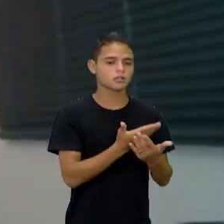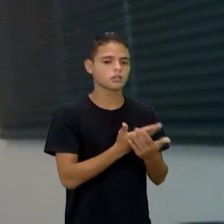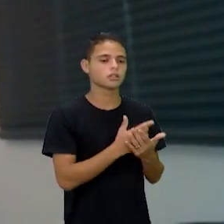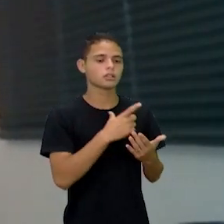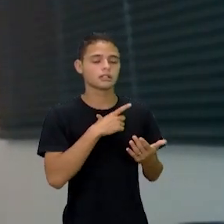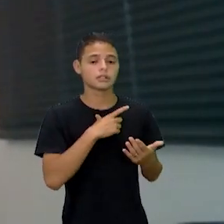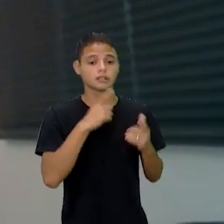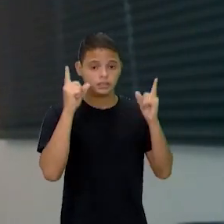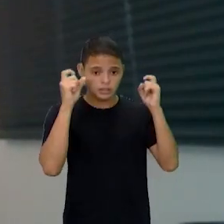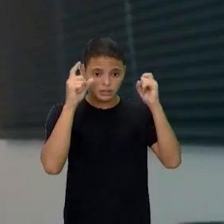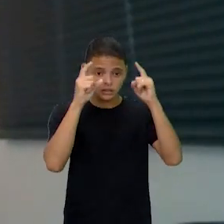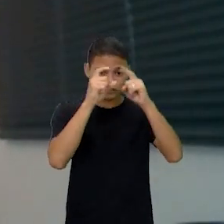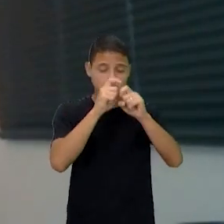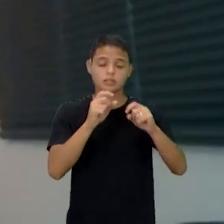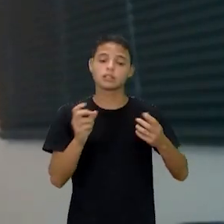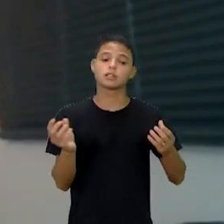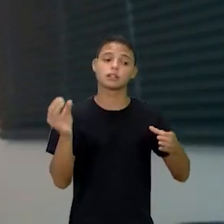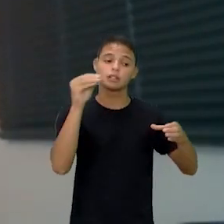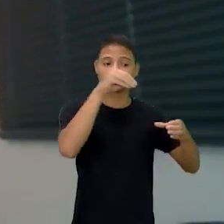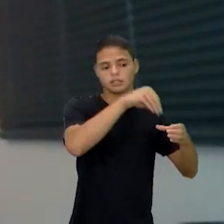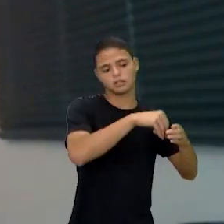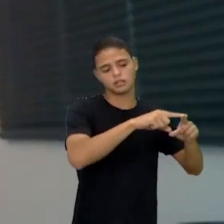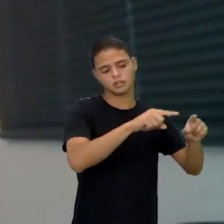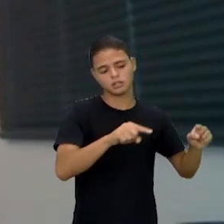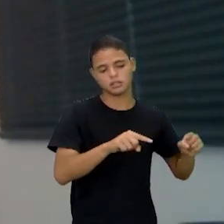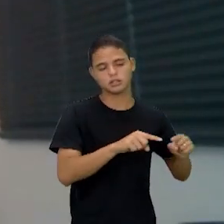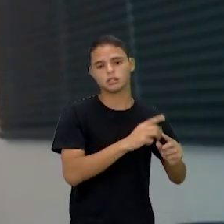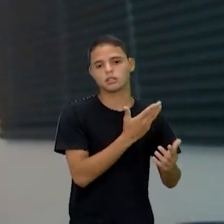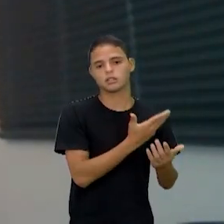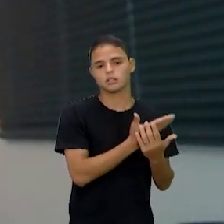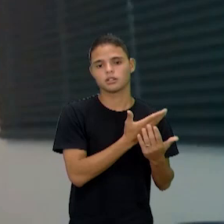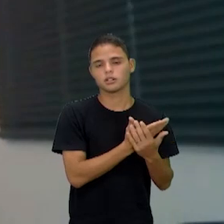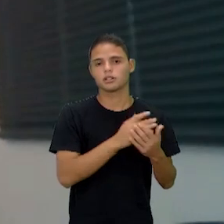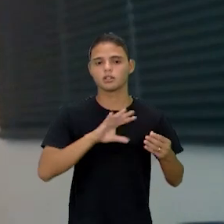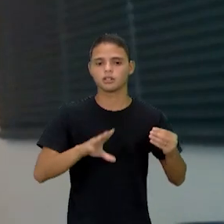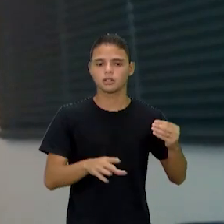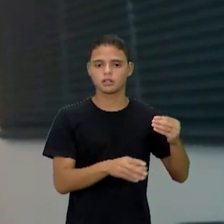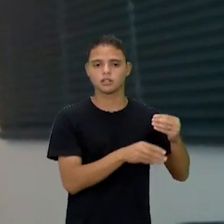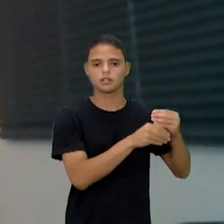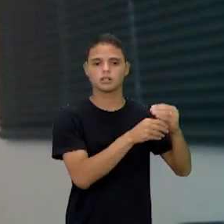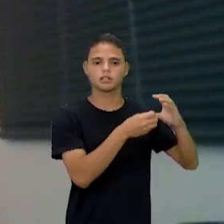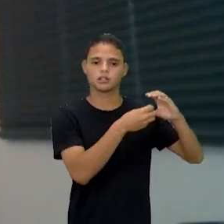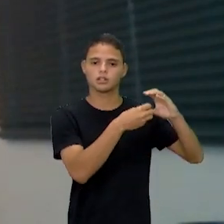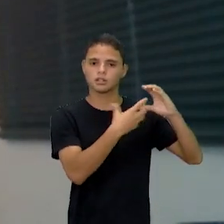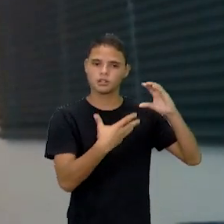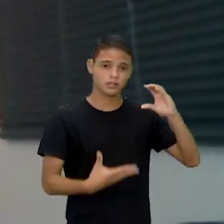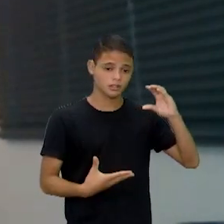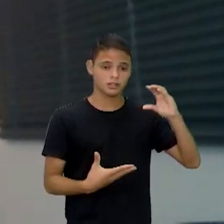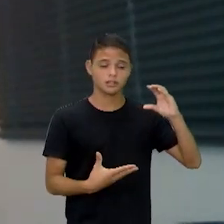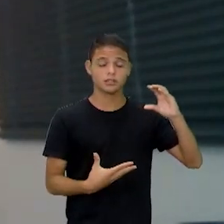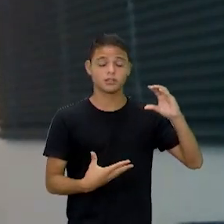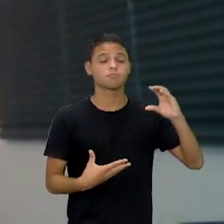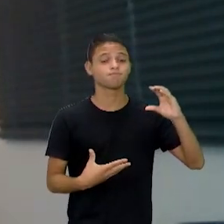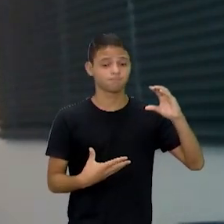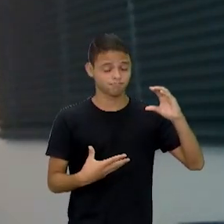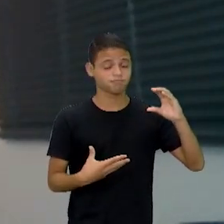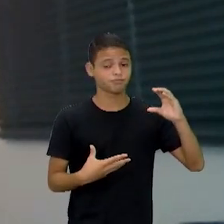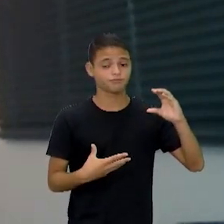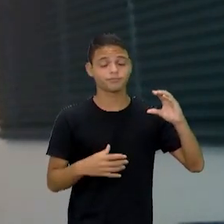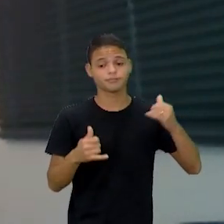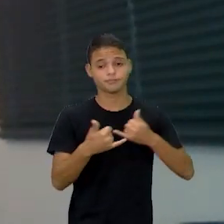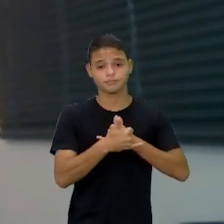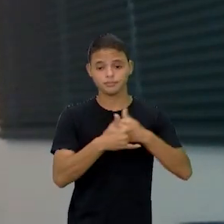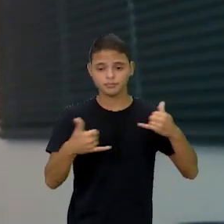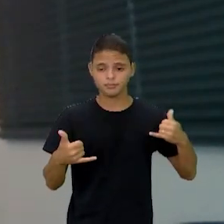problemas de comportamento em sala de aula. E aí, se a gente soma com a característica da intensidade, da